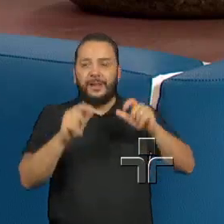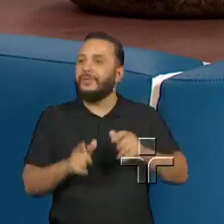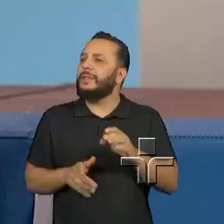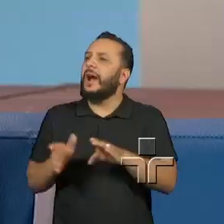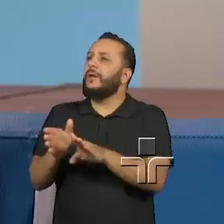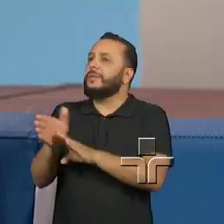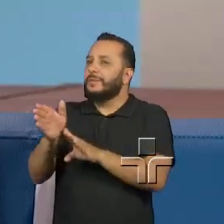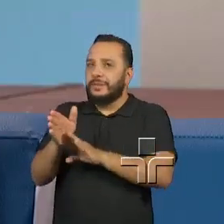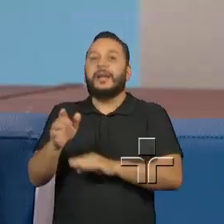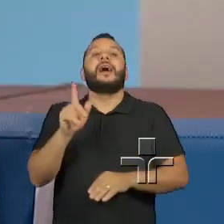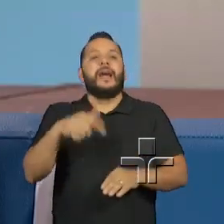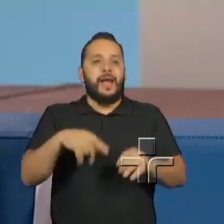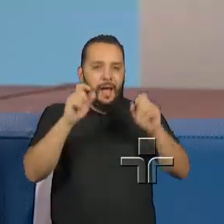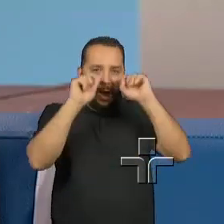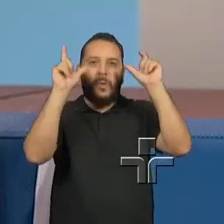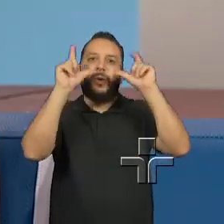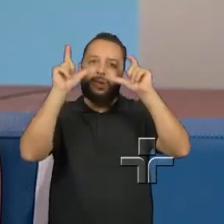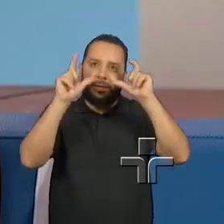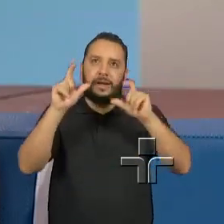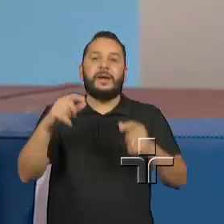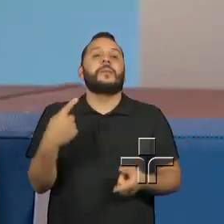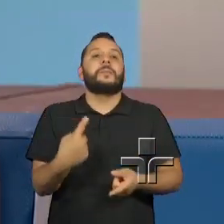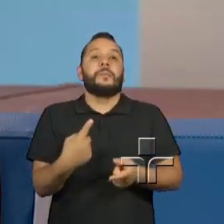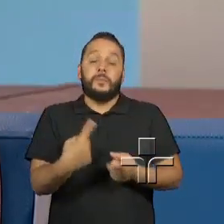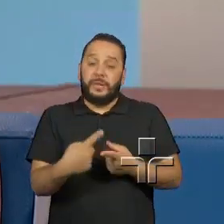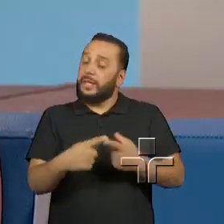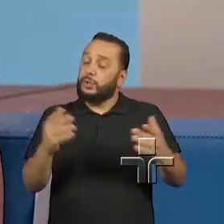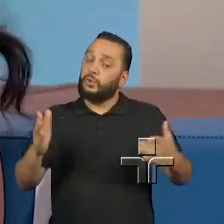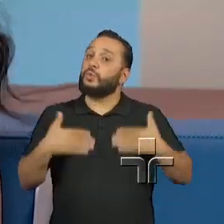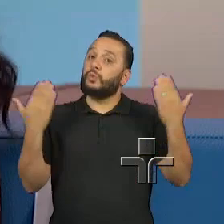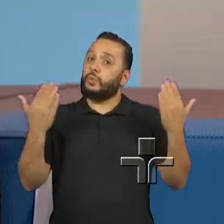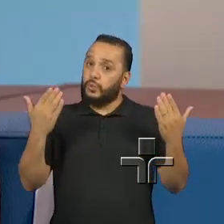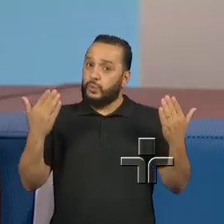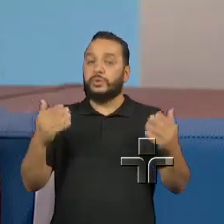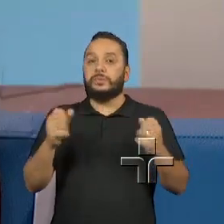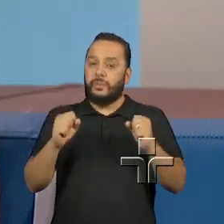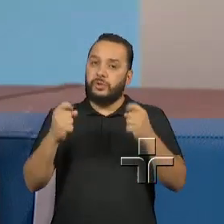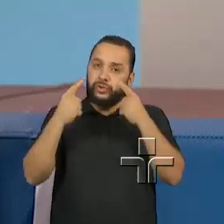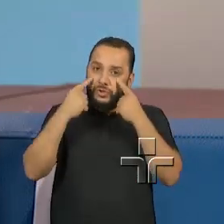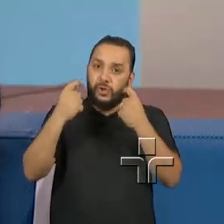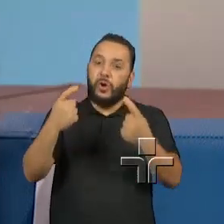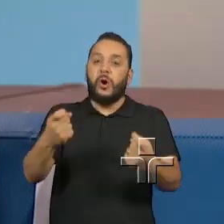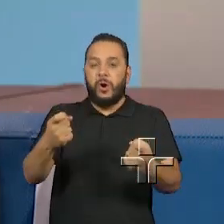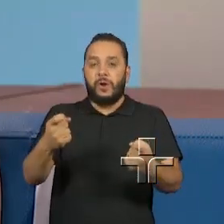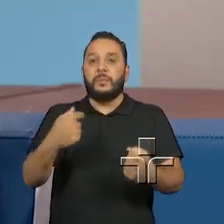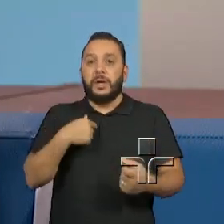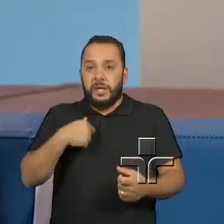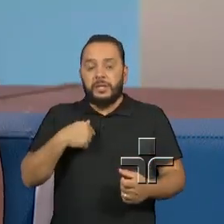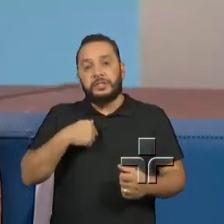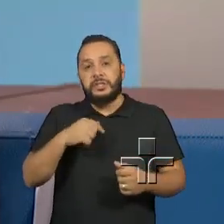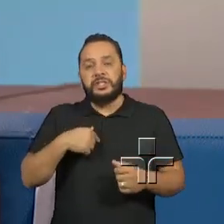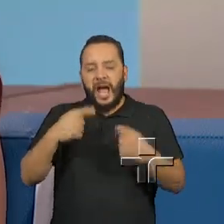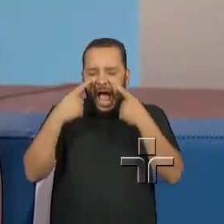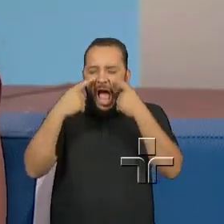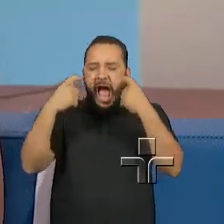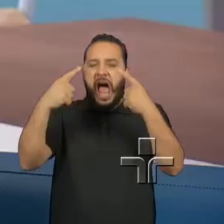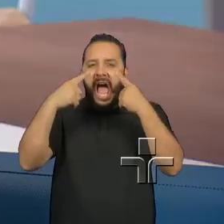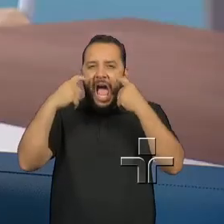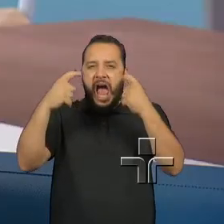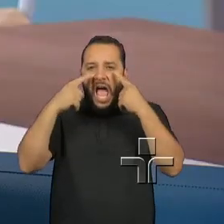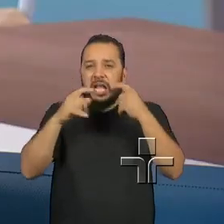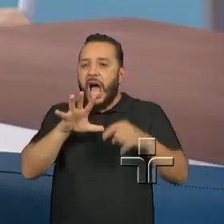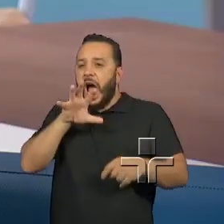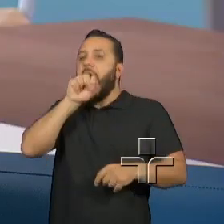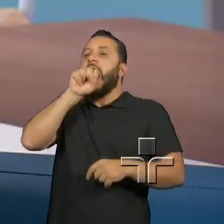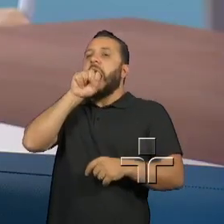doutora? É acordar. Acordar. Porque senão leva um susto. Levar o susto, pode fazer um choro, pode fazer uma perda de fôlego por causa do choro. Então, é